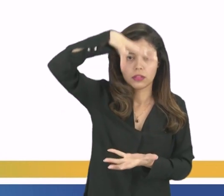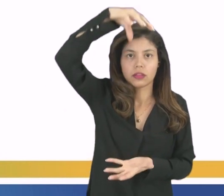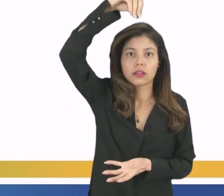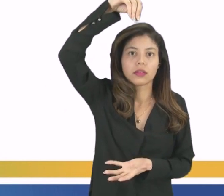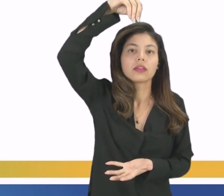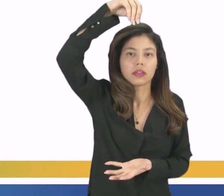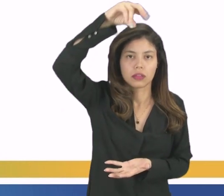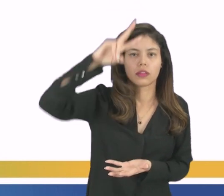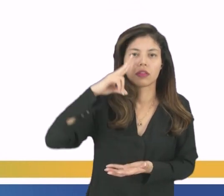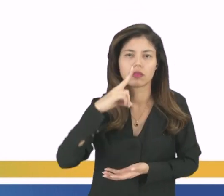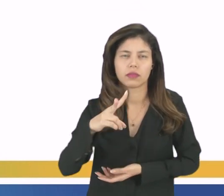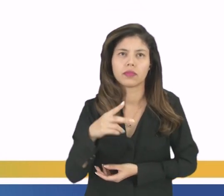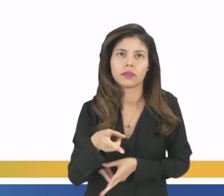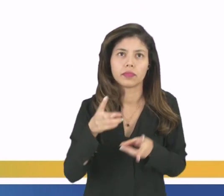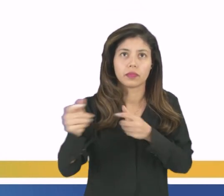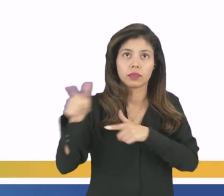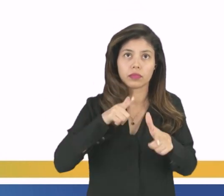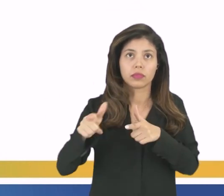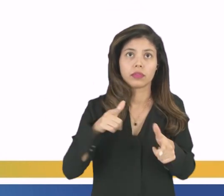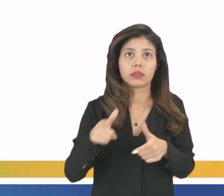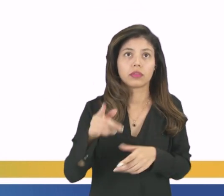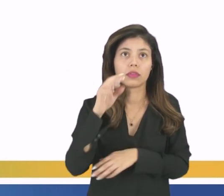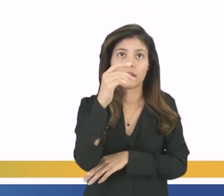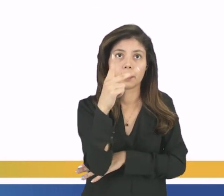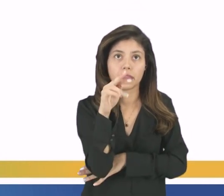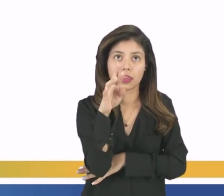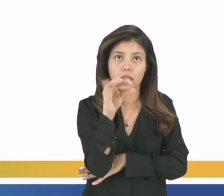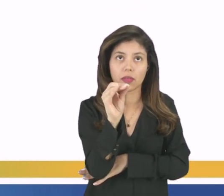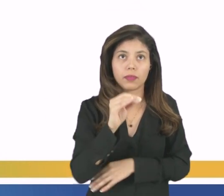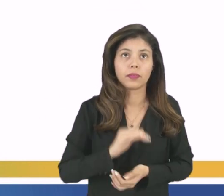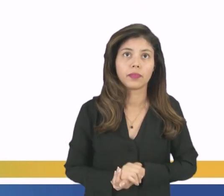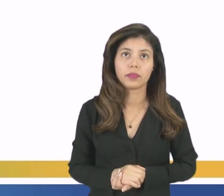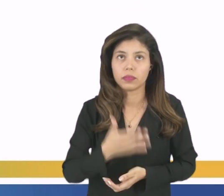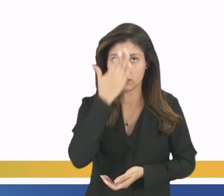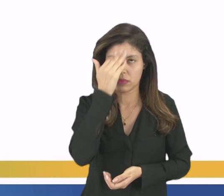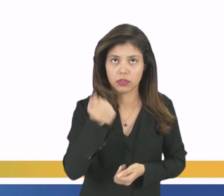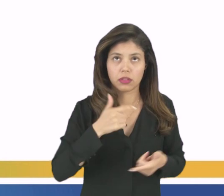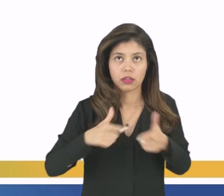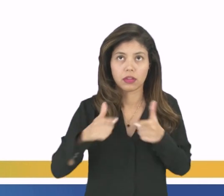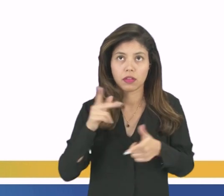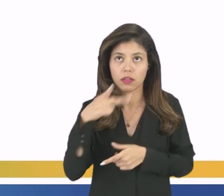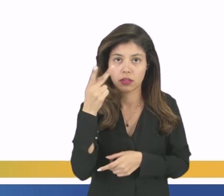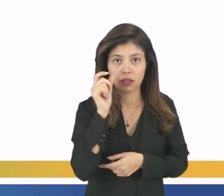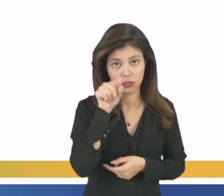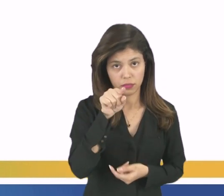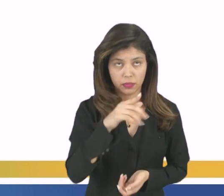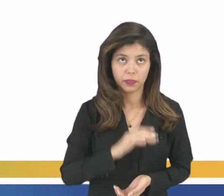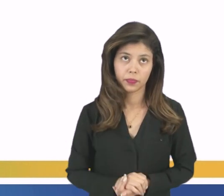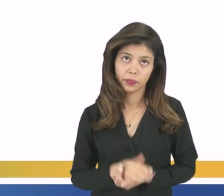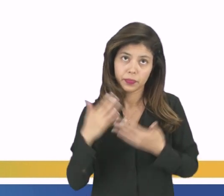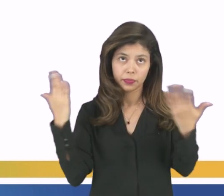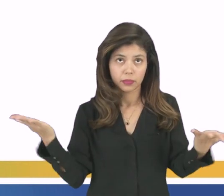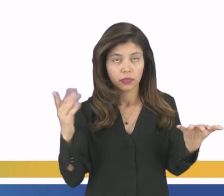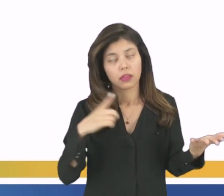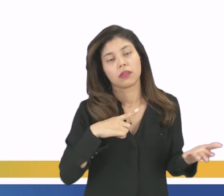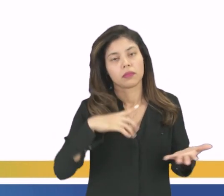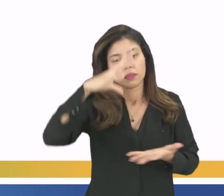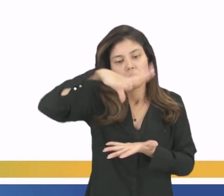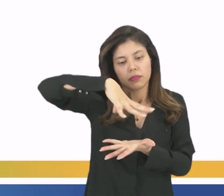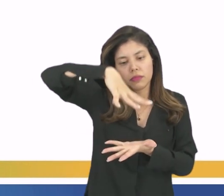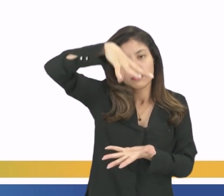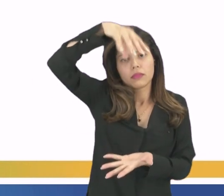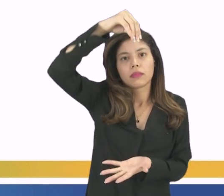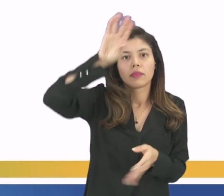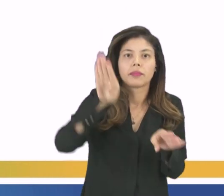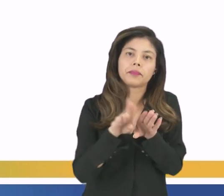reto, a gente vai trabalhar o teorema de Pitágoras, onde nós vamos já trabalhar e falar sobre isso. Então, e o cone reto,